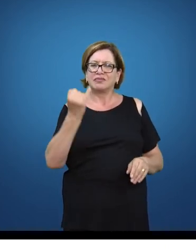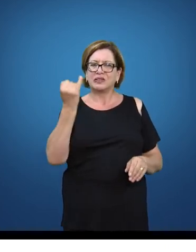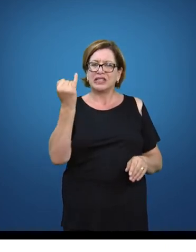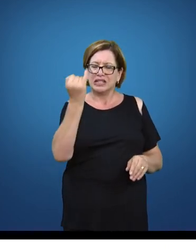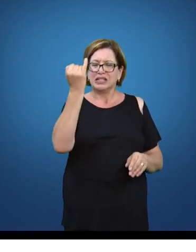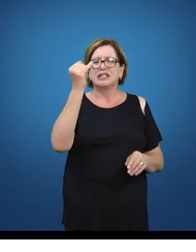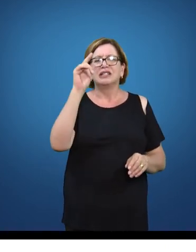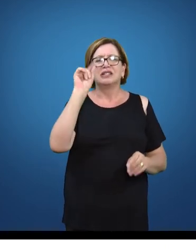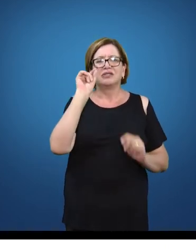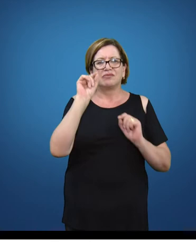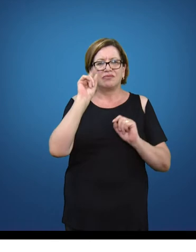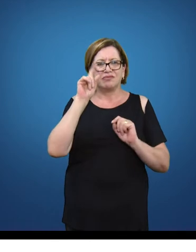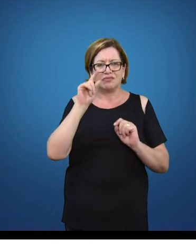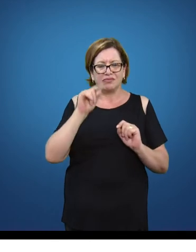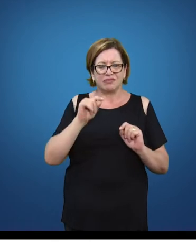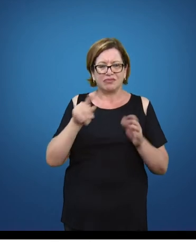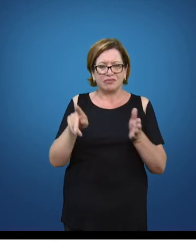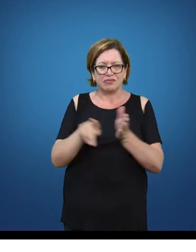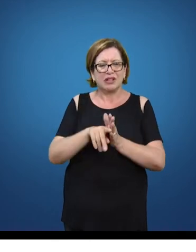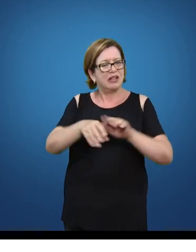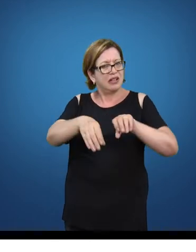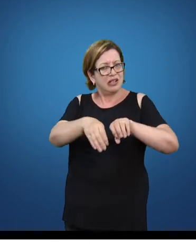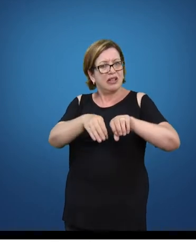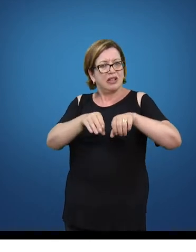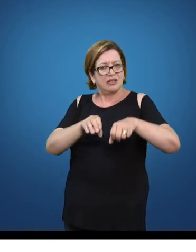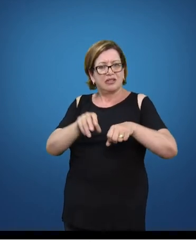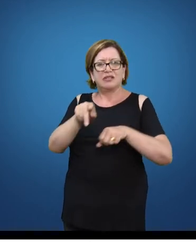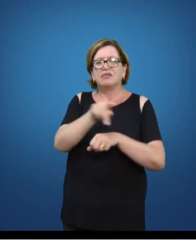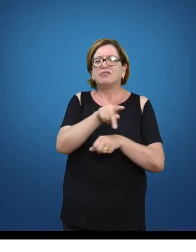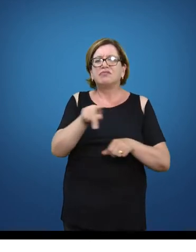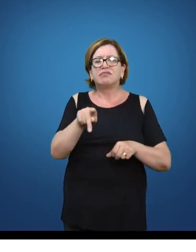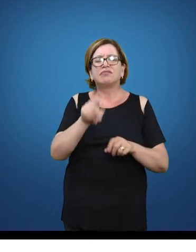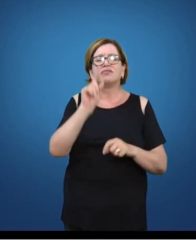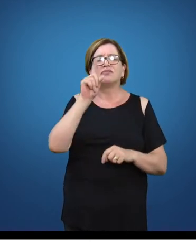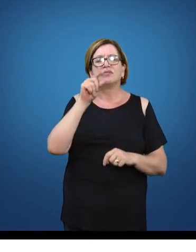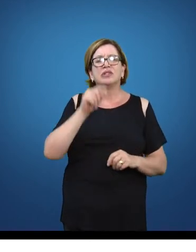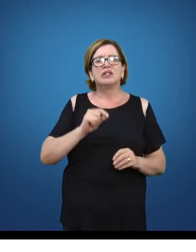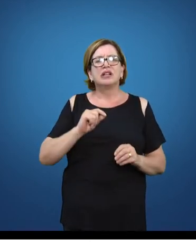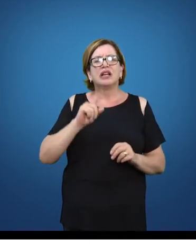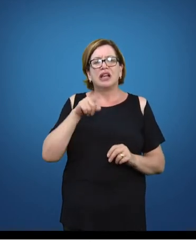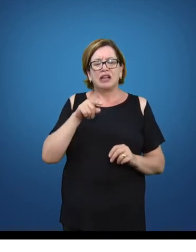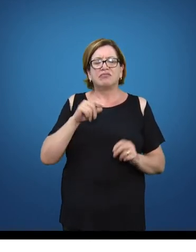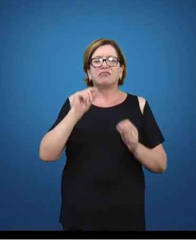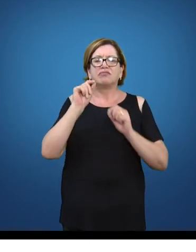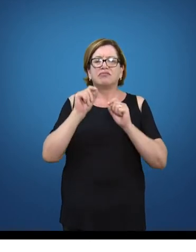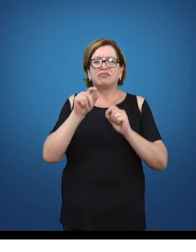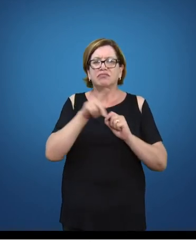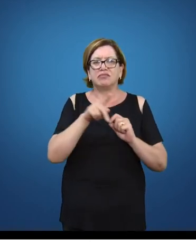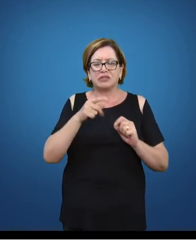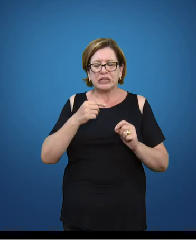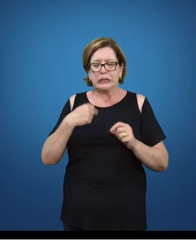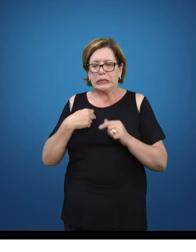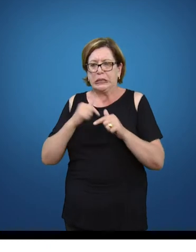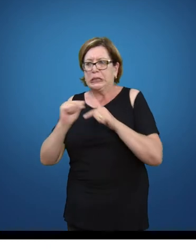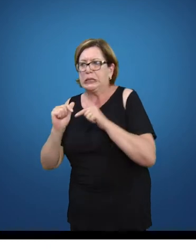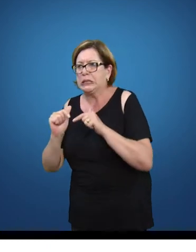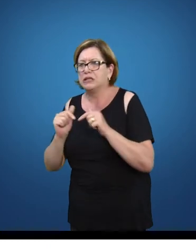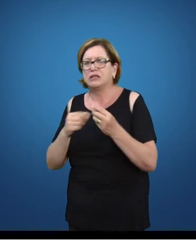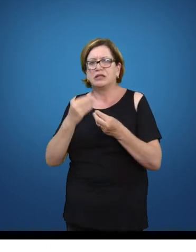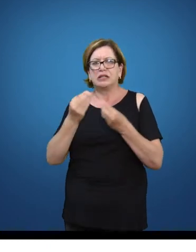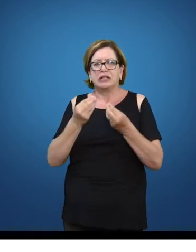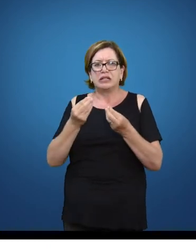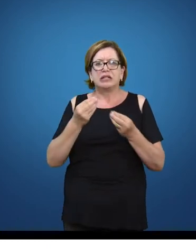refere à formação é docente é que o professor quando trabalha e quando